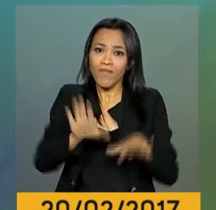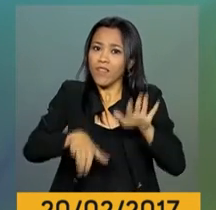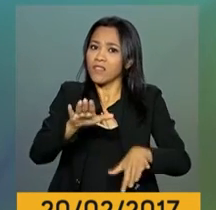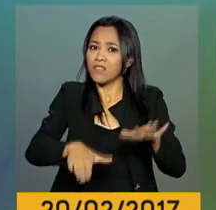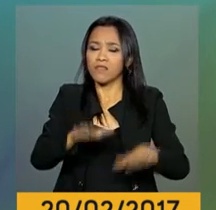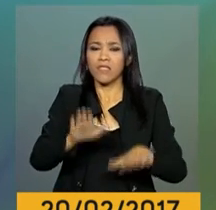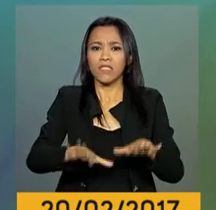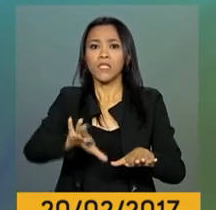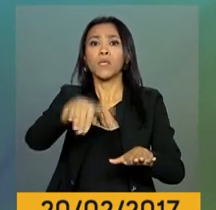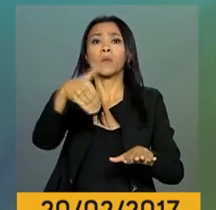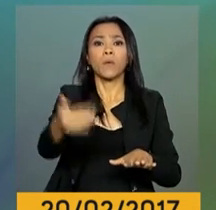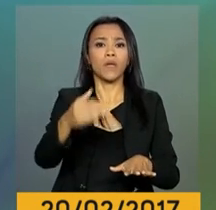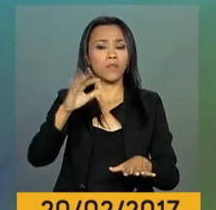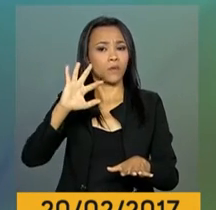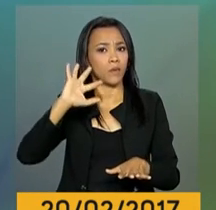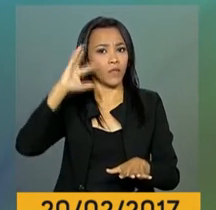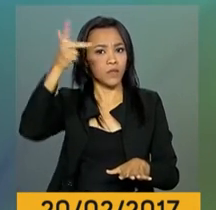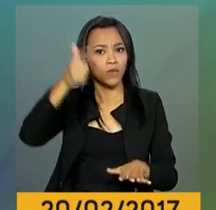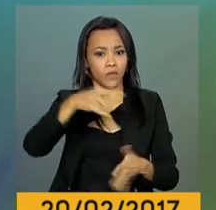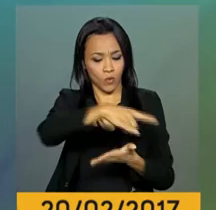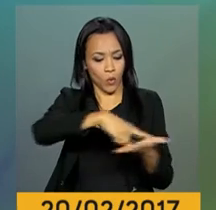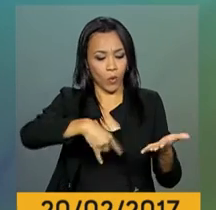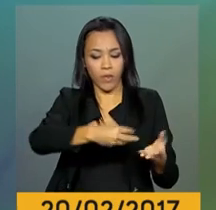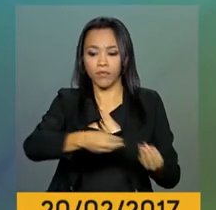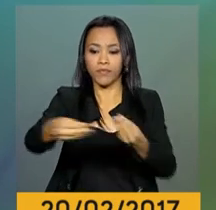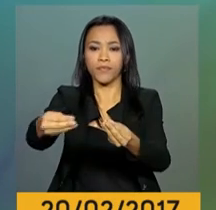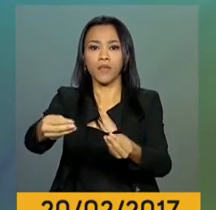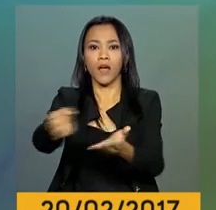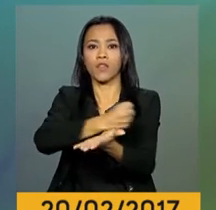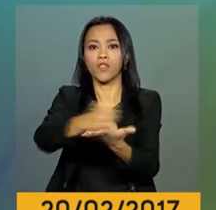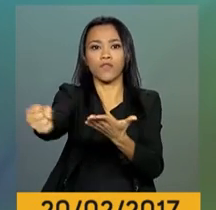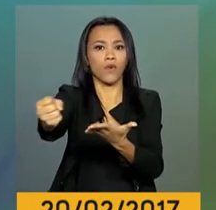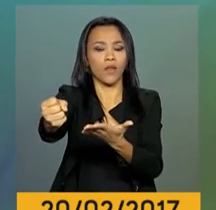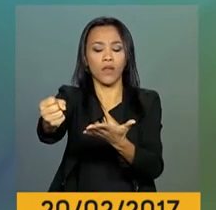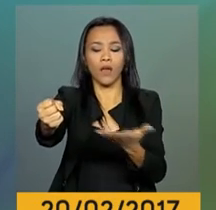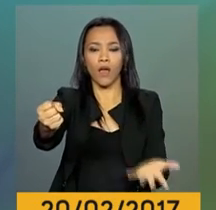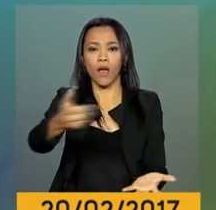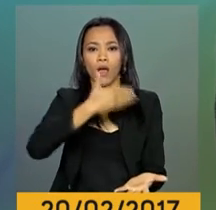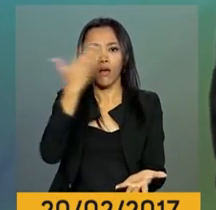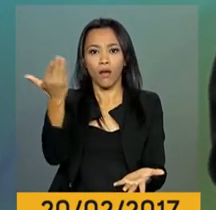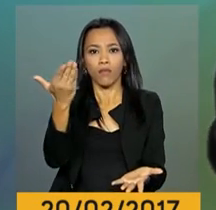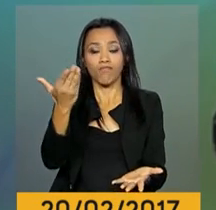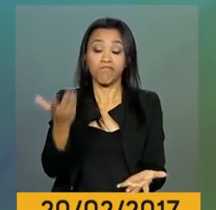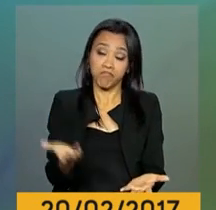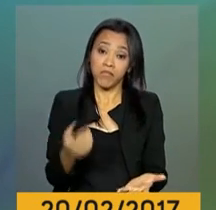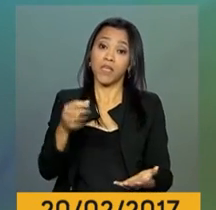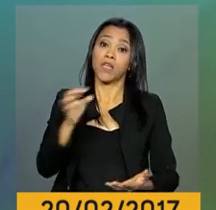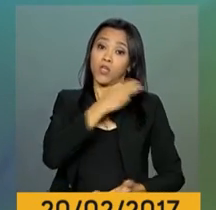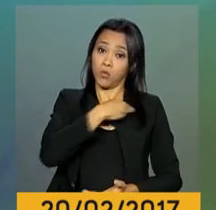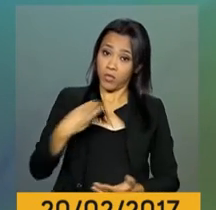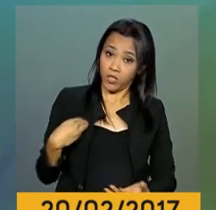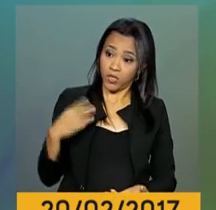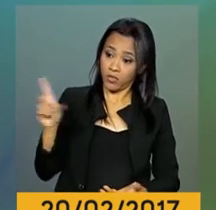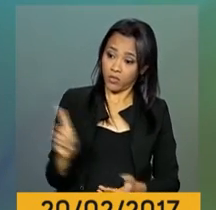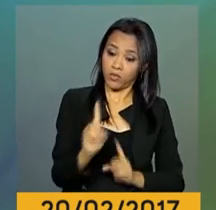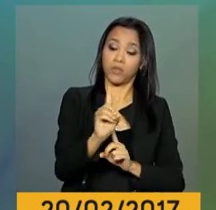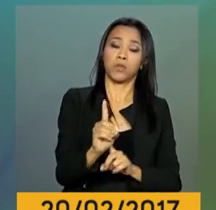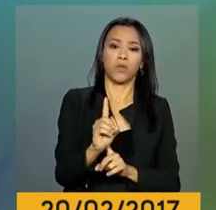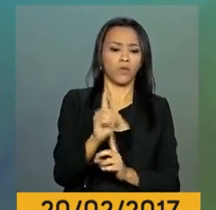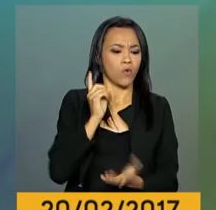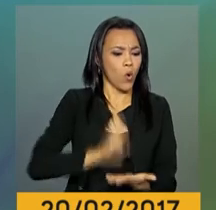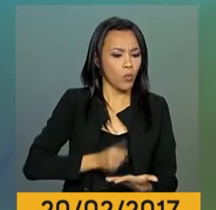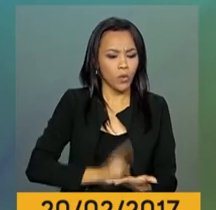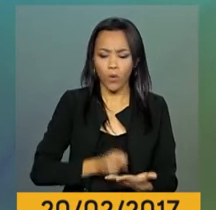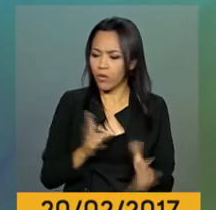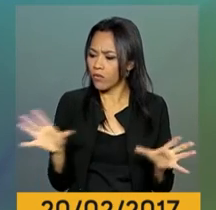vezes, quando saía a licença, a matéria já tinha sido vencida. E o Blairo, logo ali, chegou e constituiu um grupo